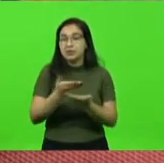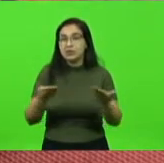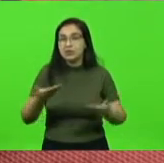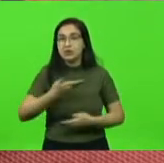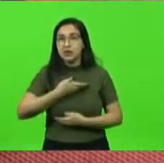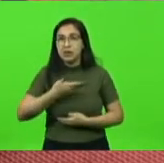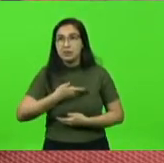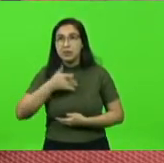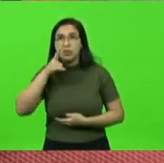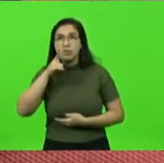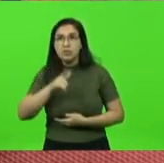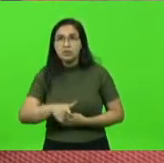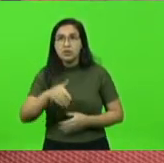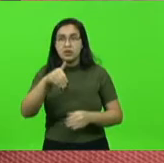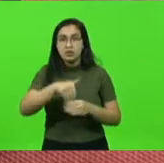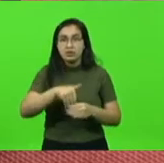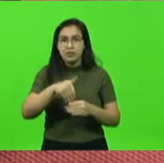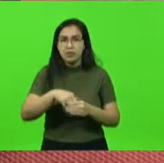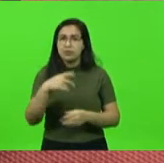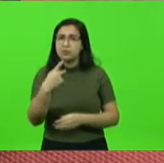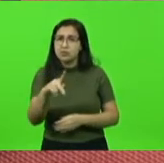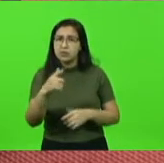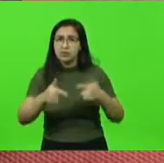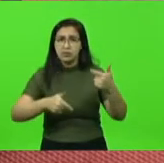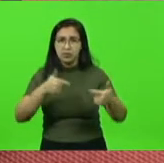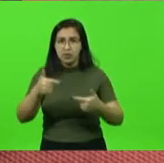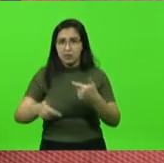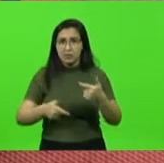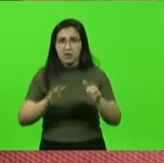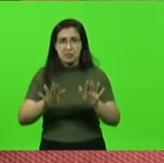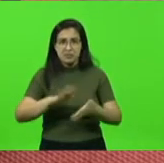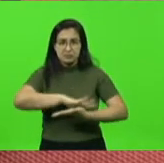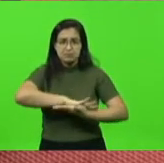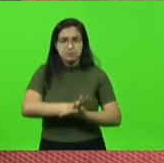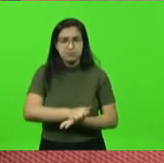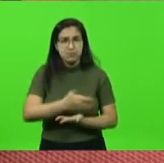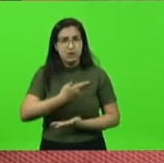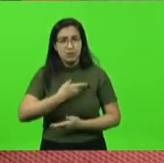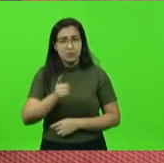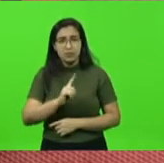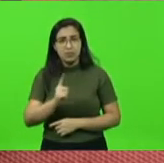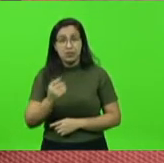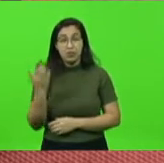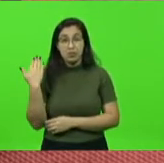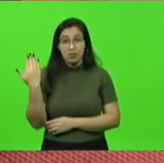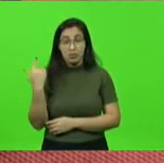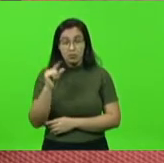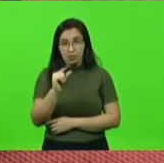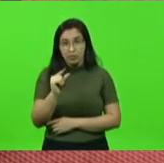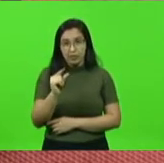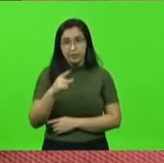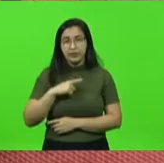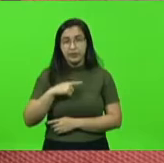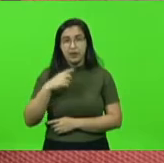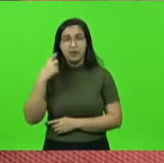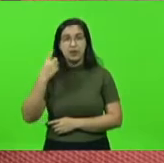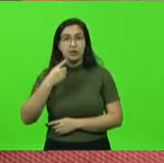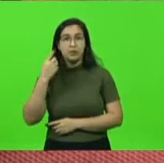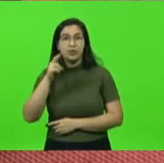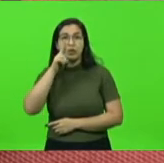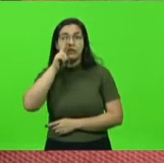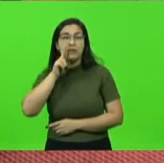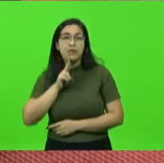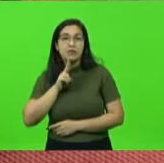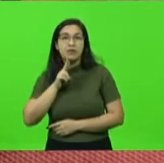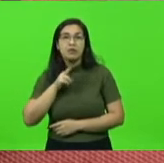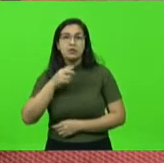conquistassem votos através do seu trabalho, mas não pisando em cima dos colegas. Há pouco teve o deputado Ivan Nats